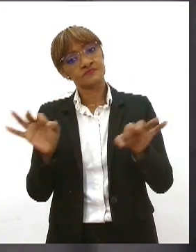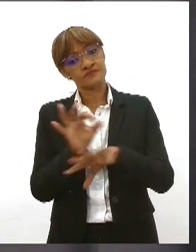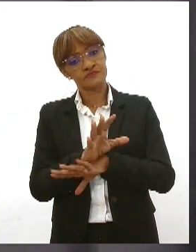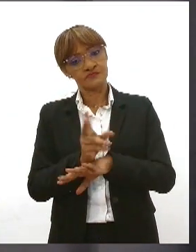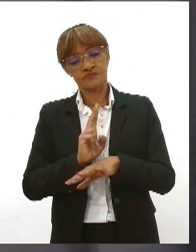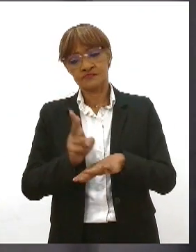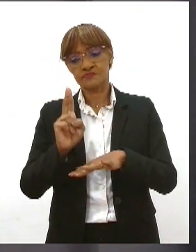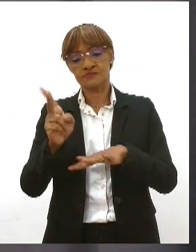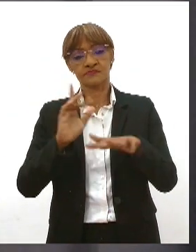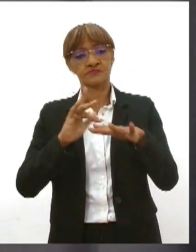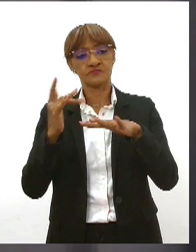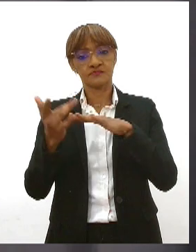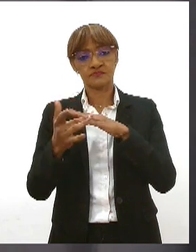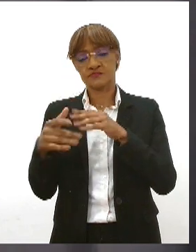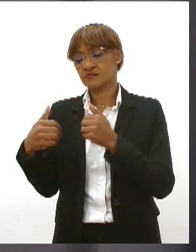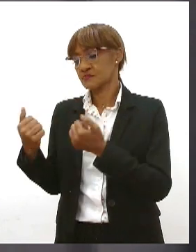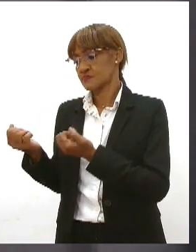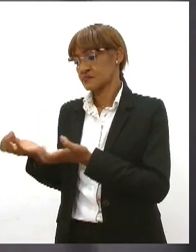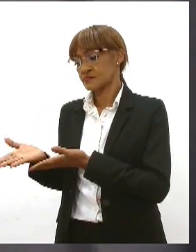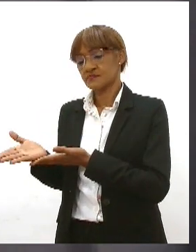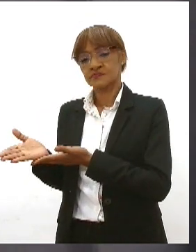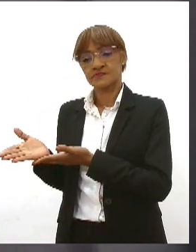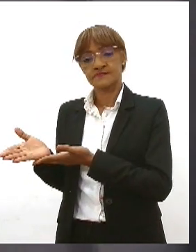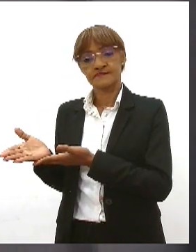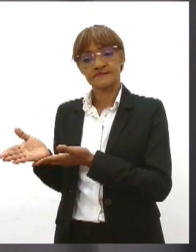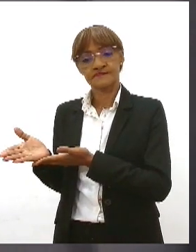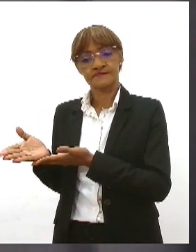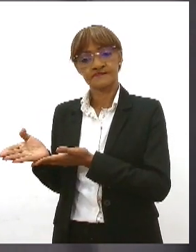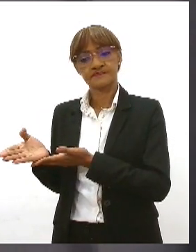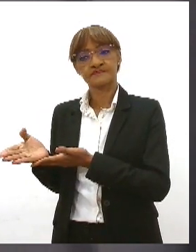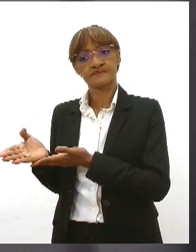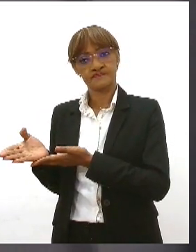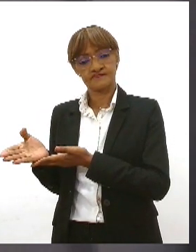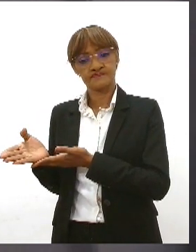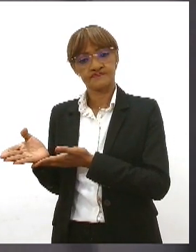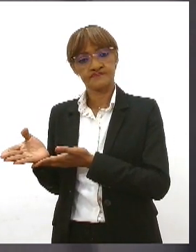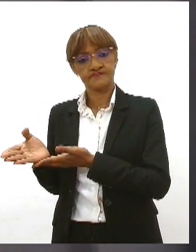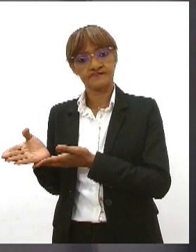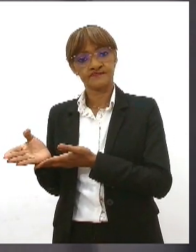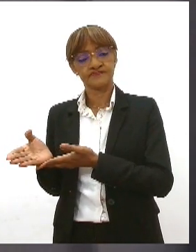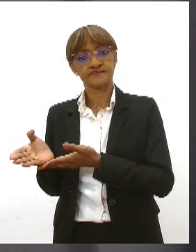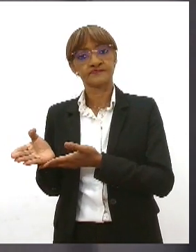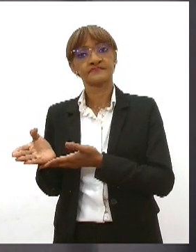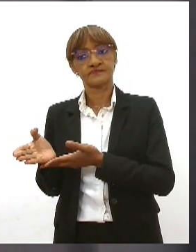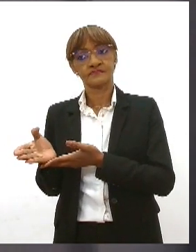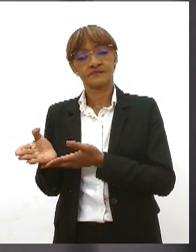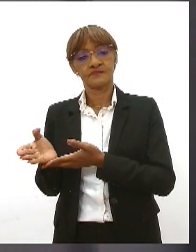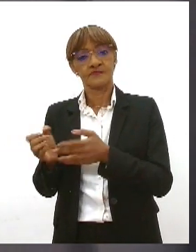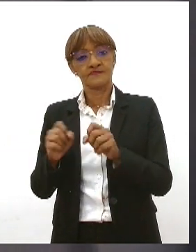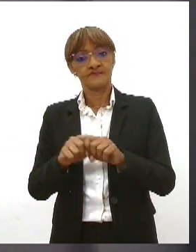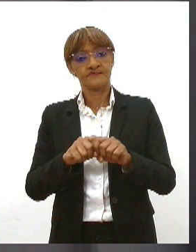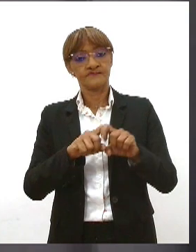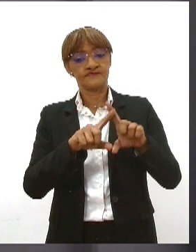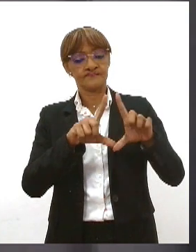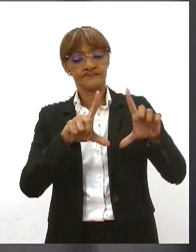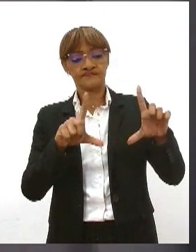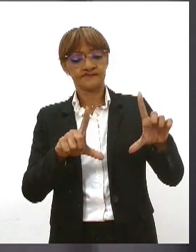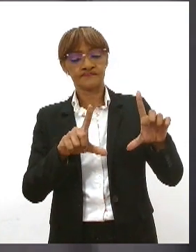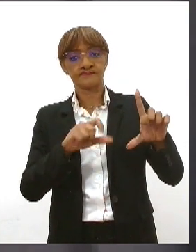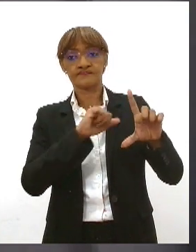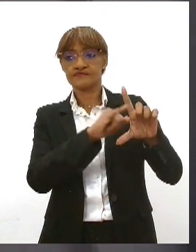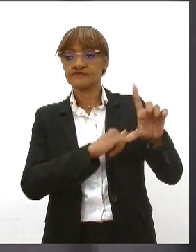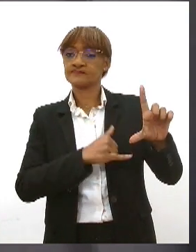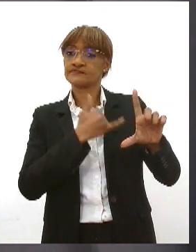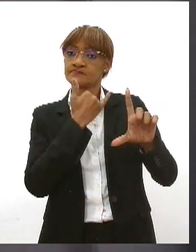redes sociais, Facebook e Instagram pelo @TVAlese5.2. No Twitter, @TVAlese. E para acessar o nosso canal no YouTube,